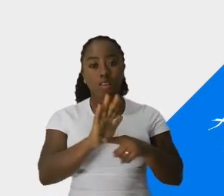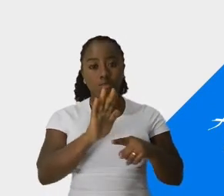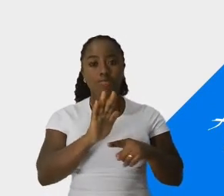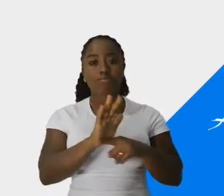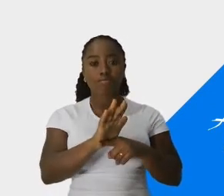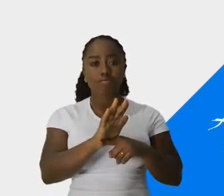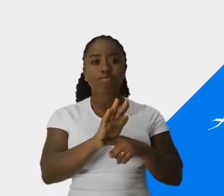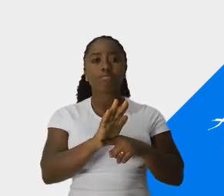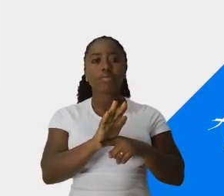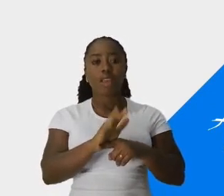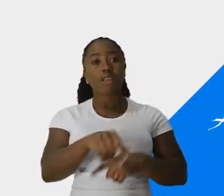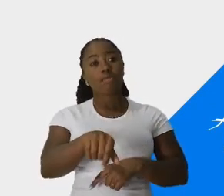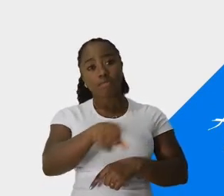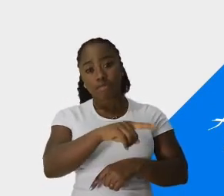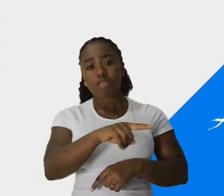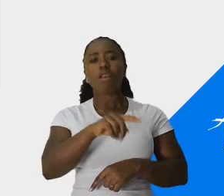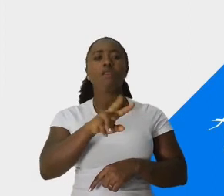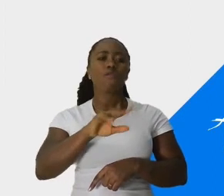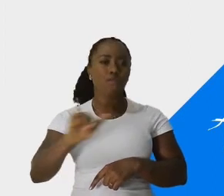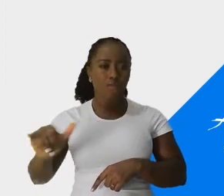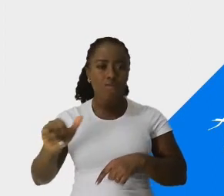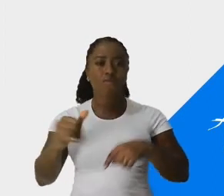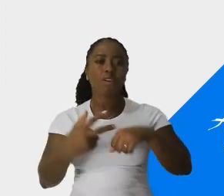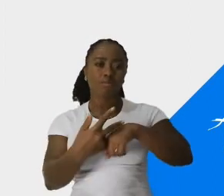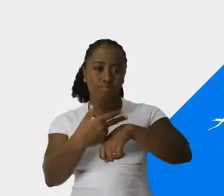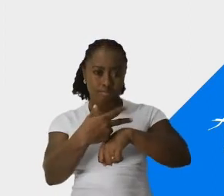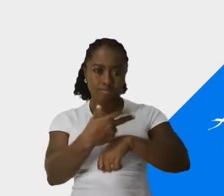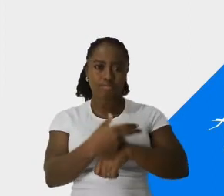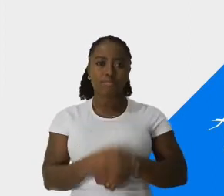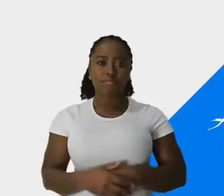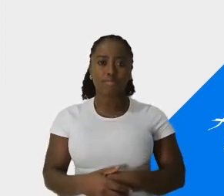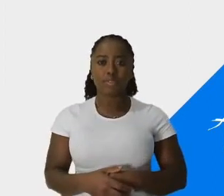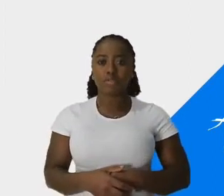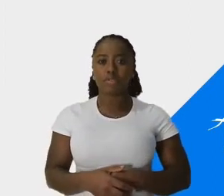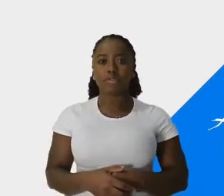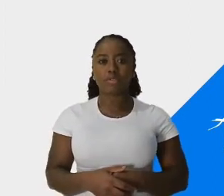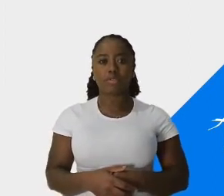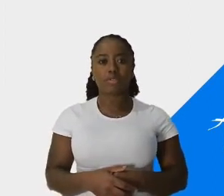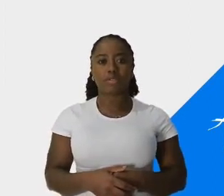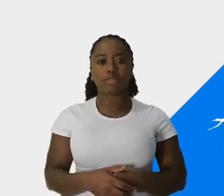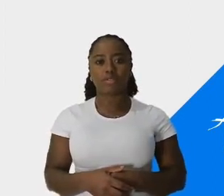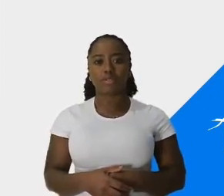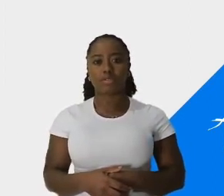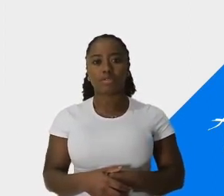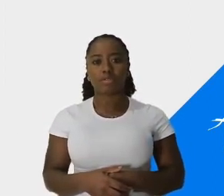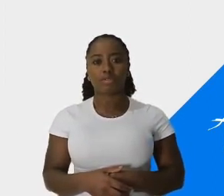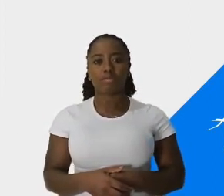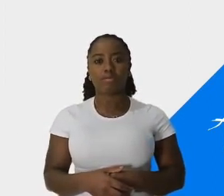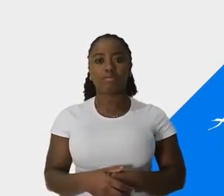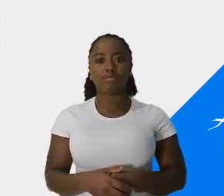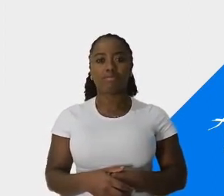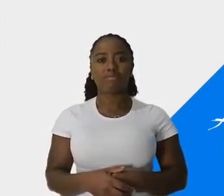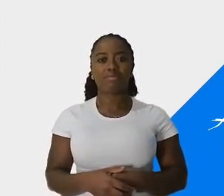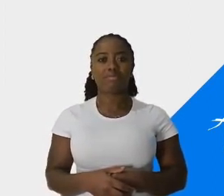cirurgia. Tá? No SUS, isso é feito via portaria,